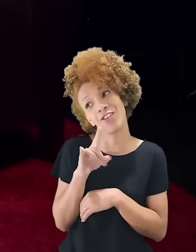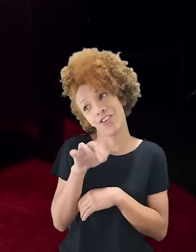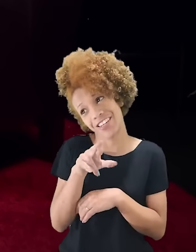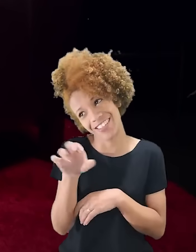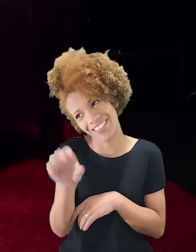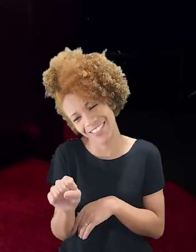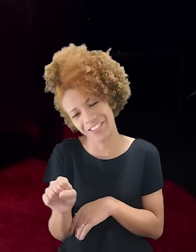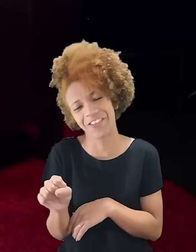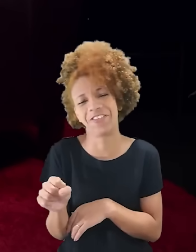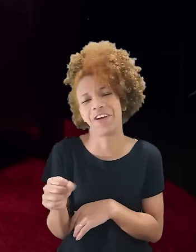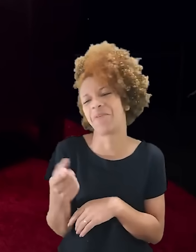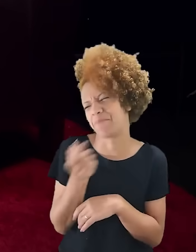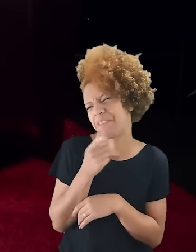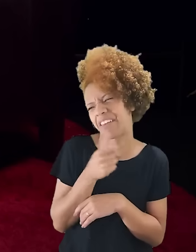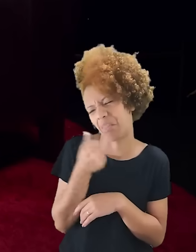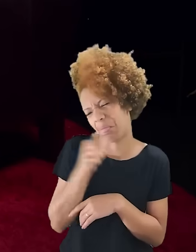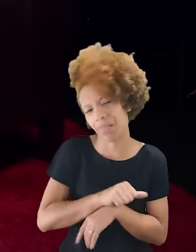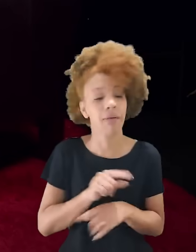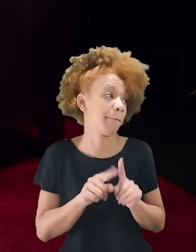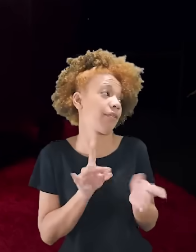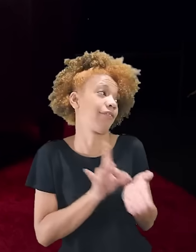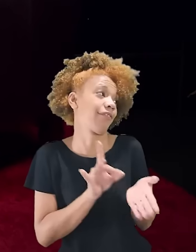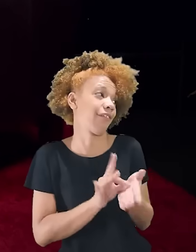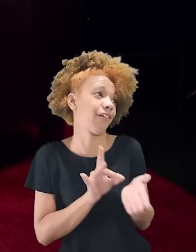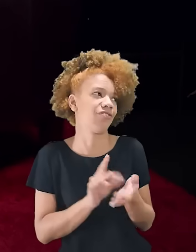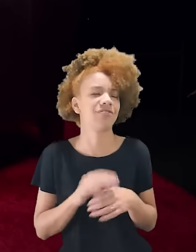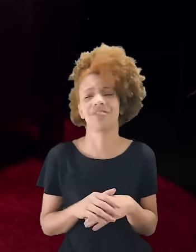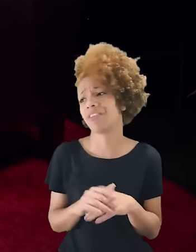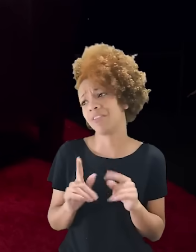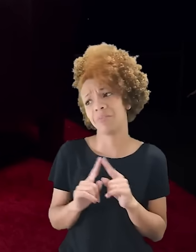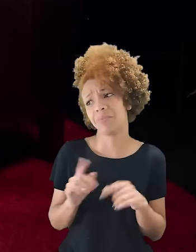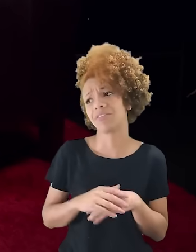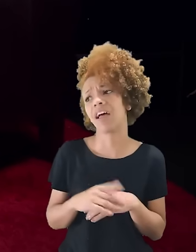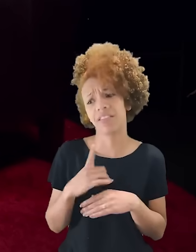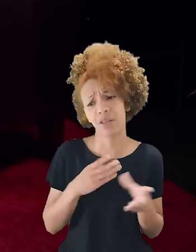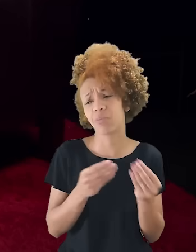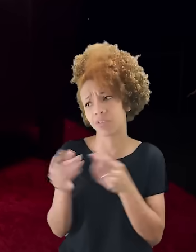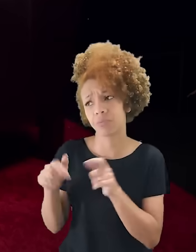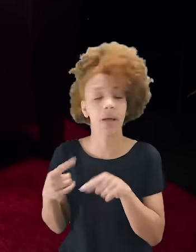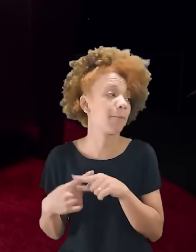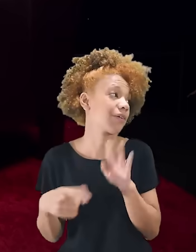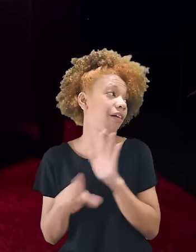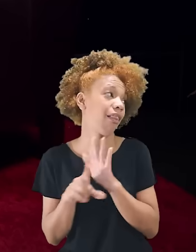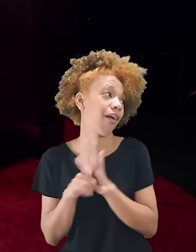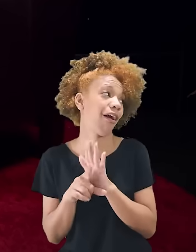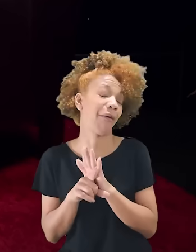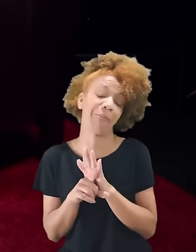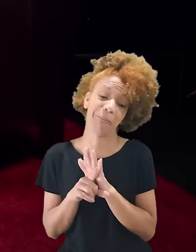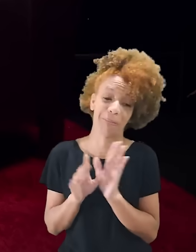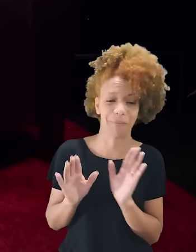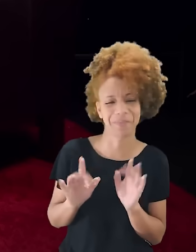dólares fiz show lá essa piada tão sem Gra não mas é mas não é uma piada é uma verdade amor eu não tenho um parente lá é porque tudo